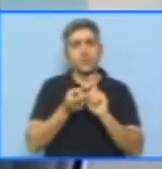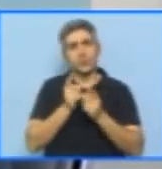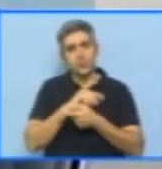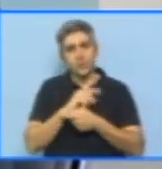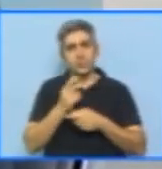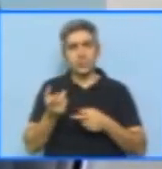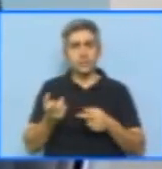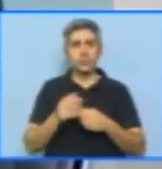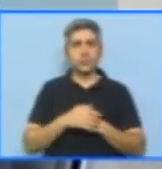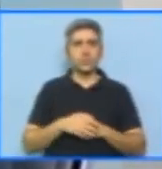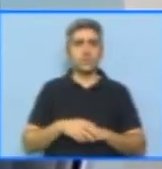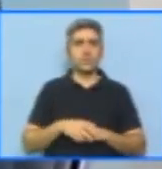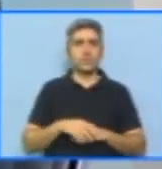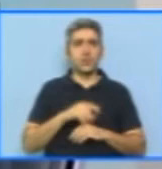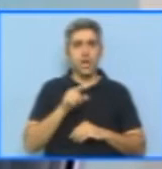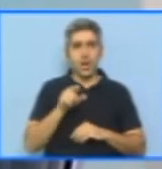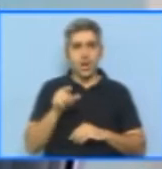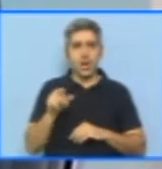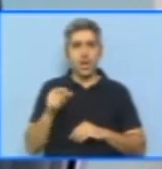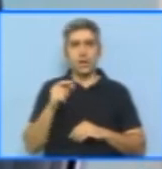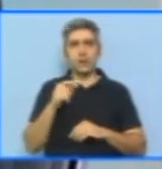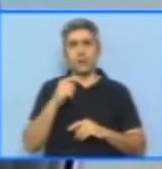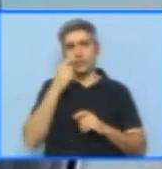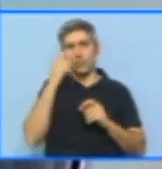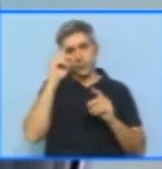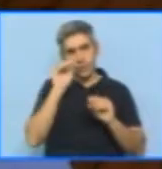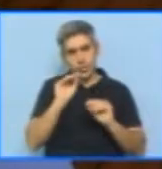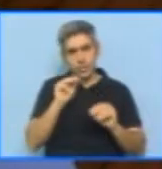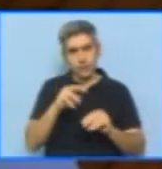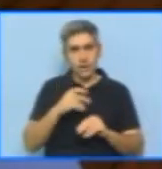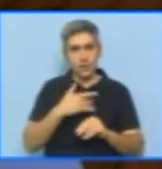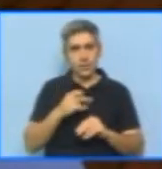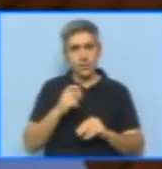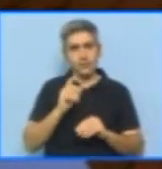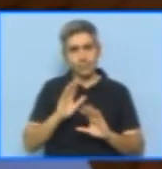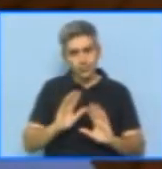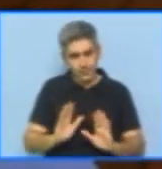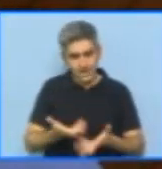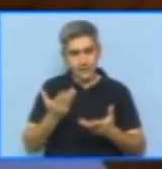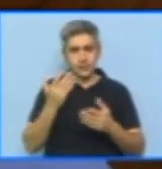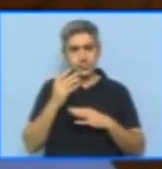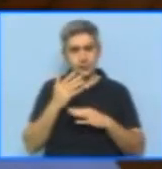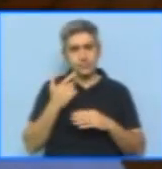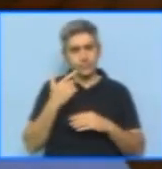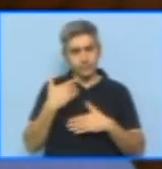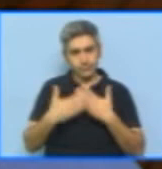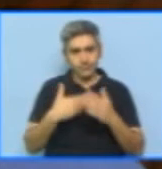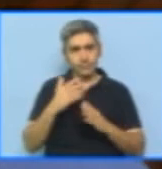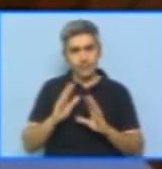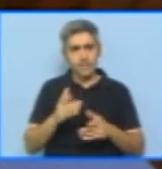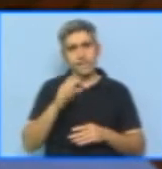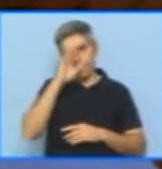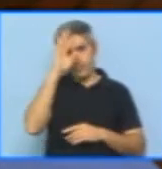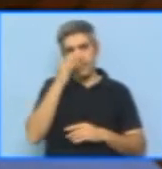fazer crer, porque, de facto, há esta vertente muito pedagógica que os média têm que levar por diante. O Papa fala